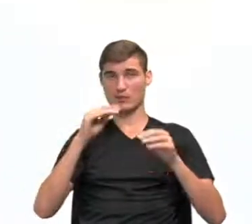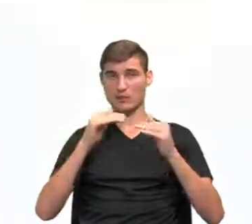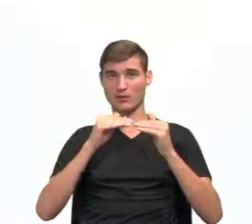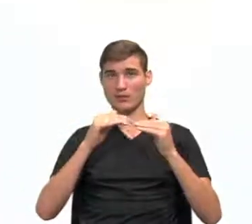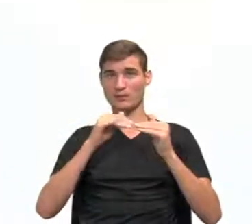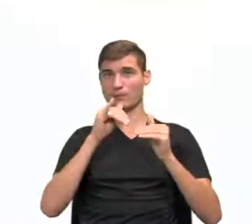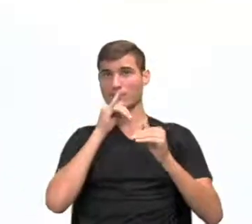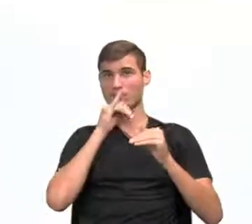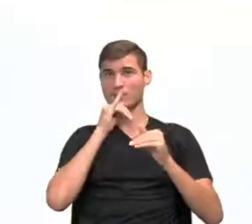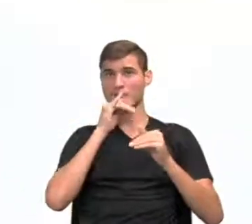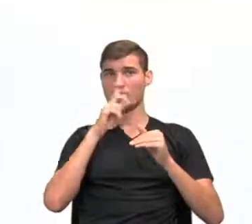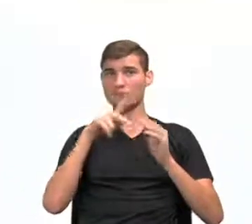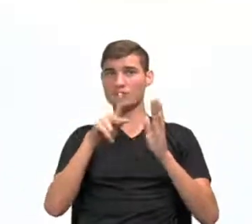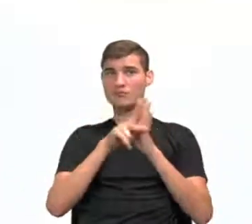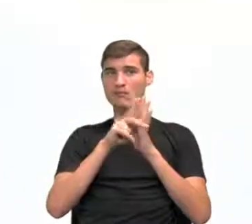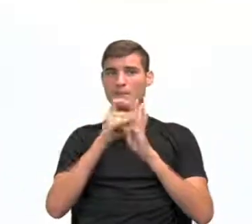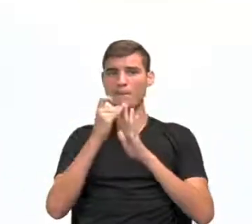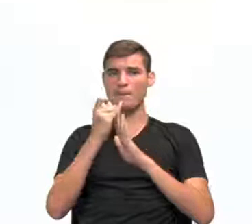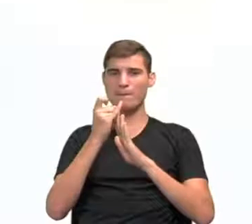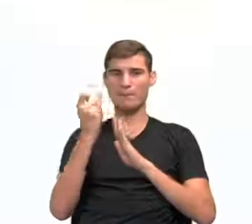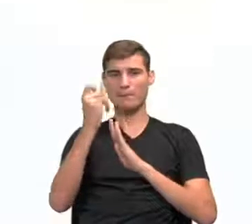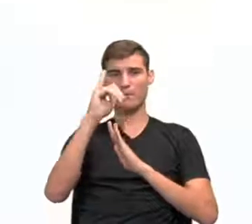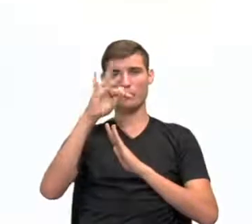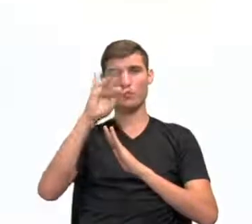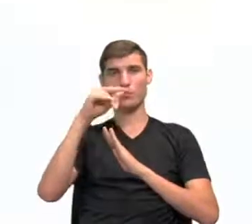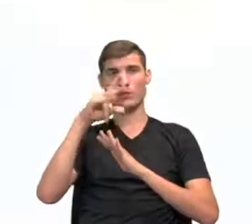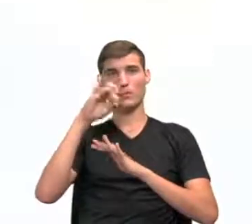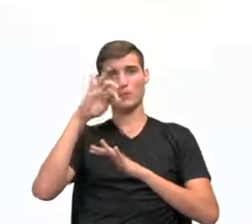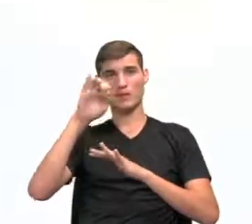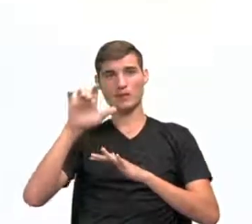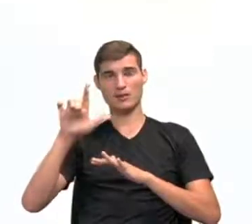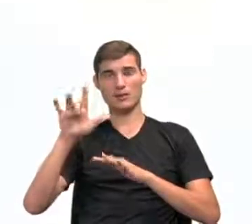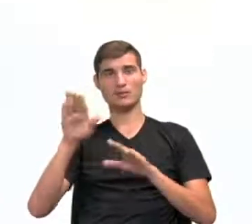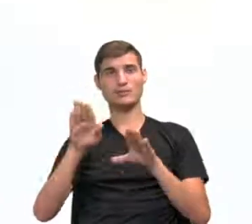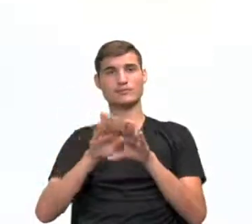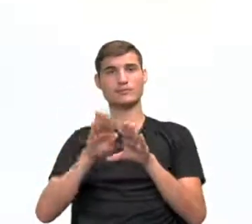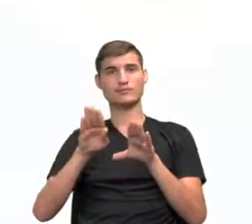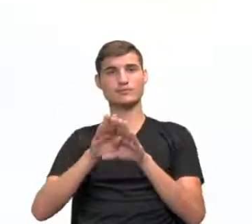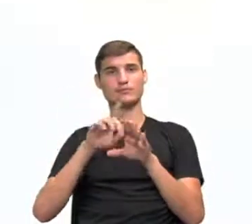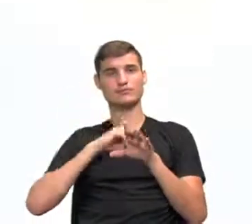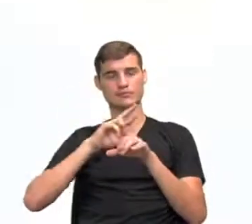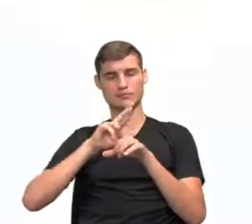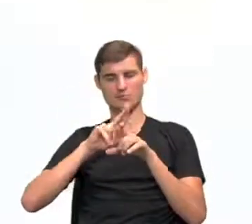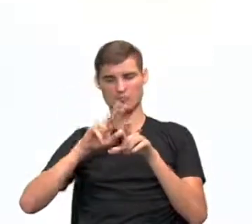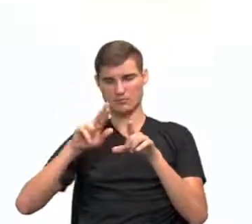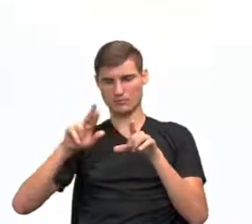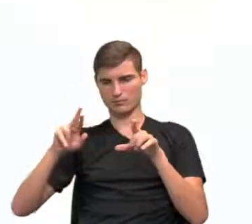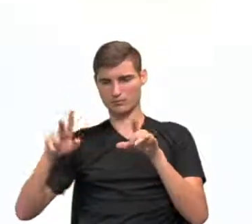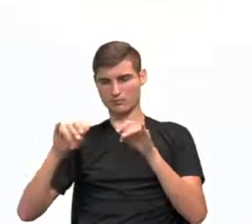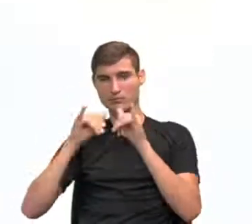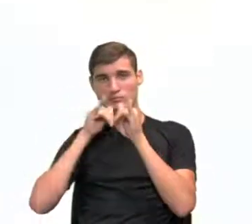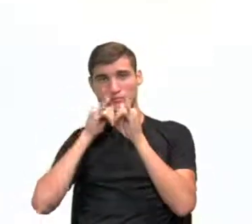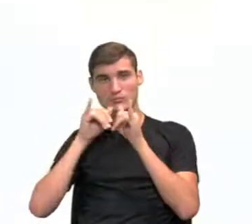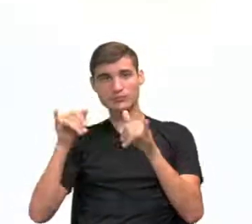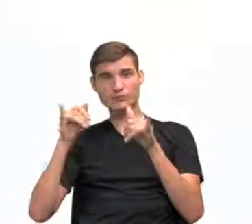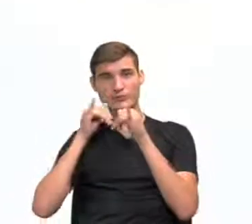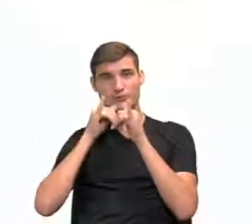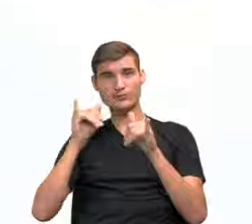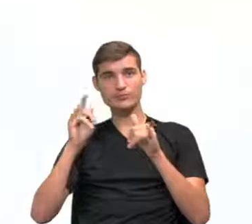vai ter a frequência fundamental e vai ter inúmeras outras frequências.